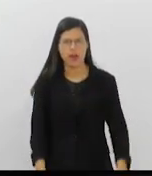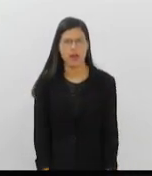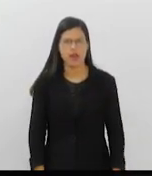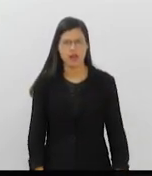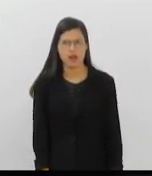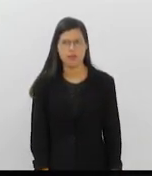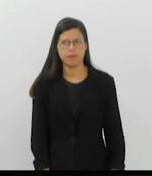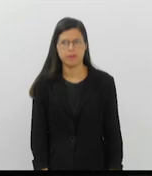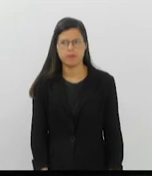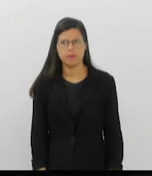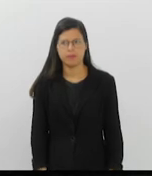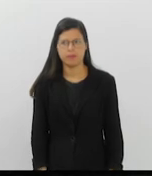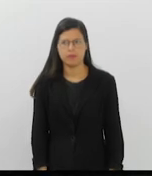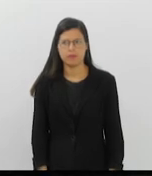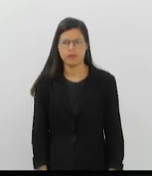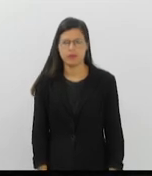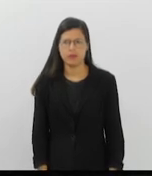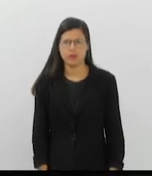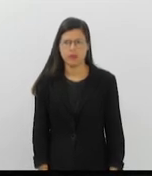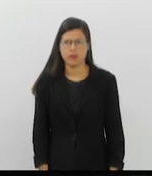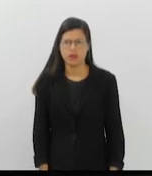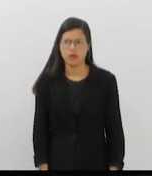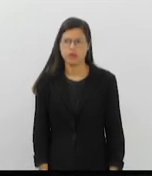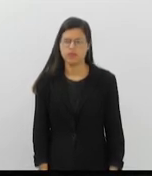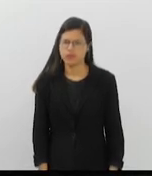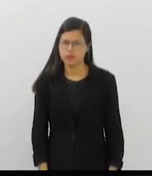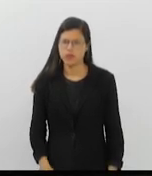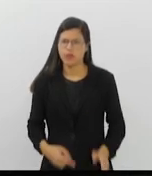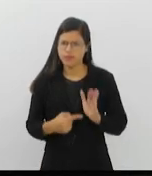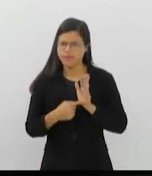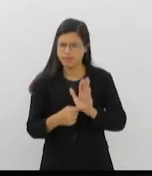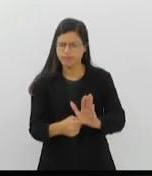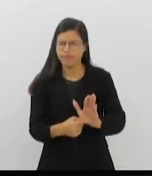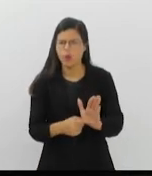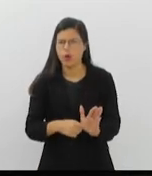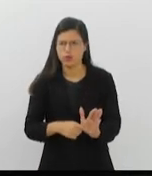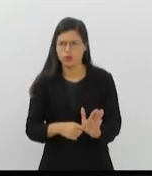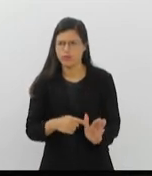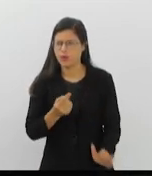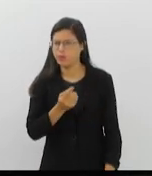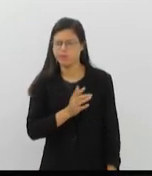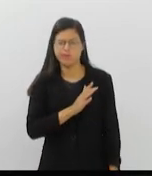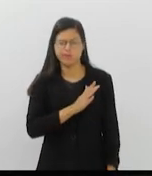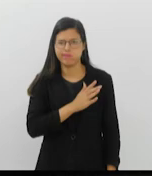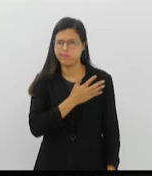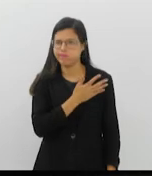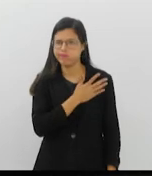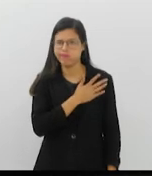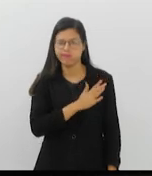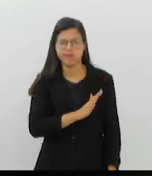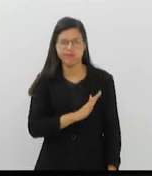infestados e não me canso de me indignar Nobre Deputado e amigo Luis Paulo